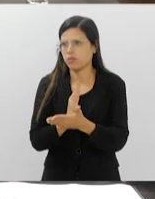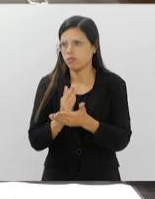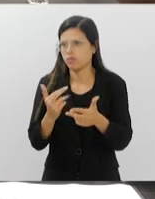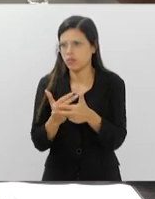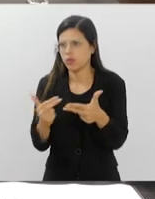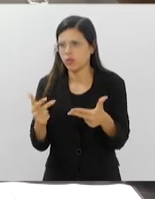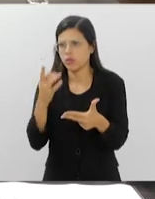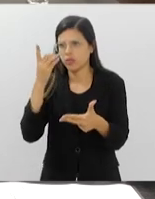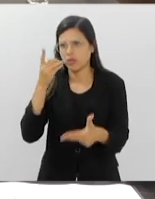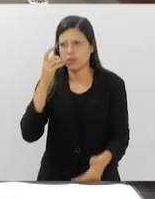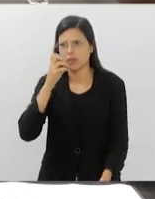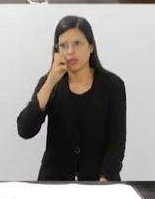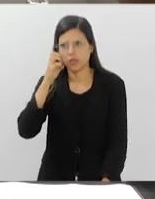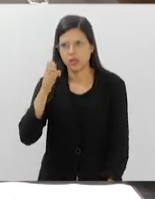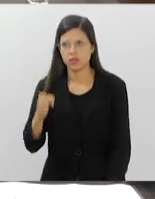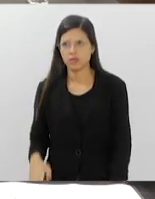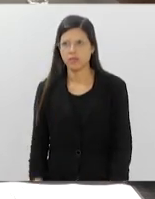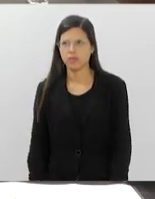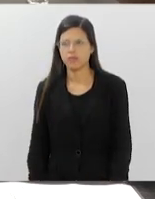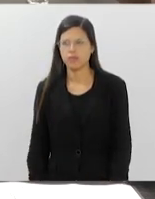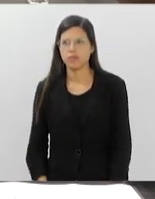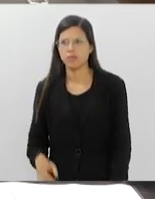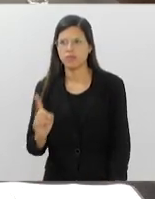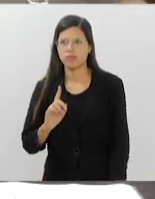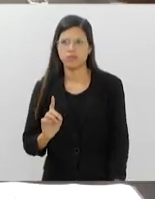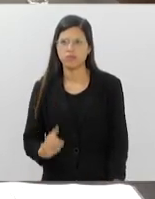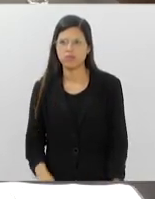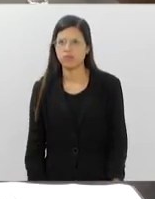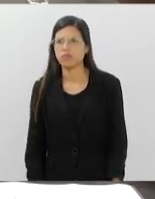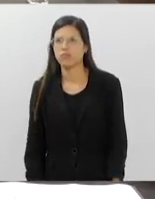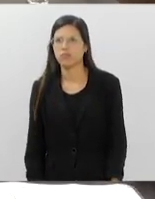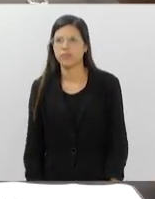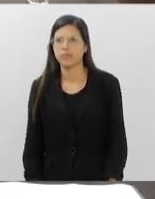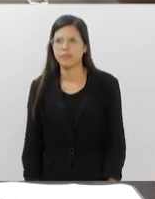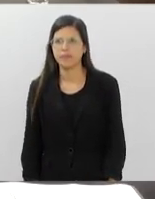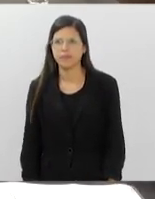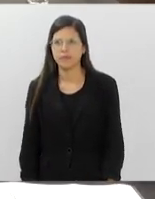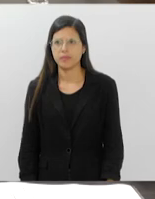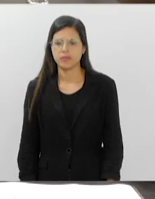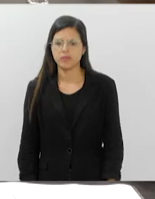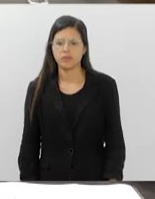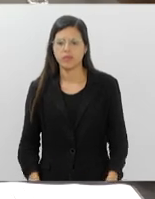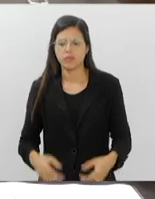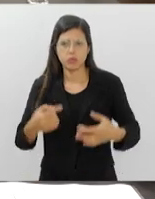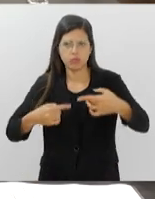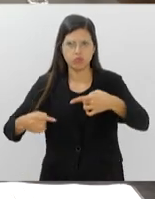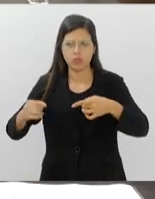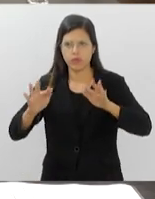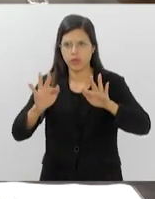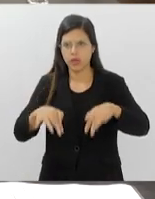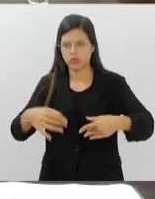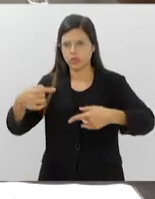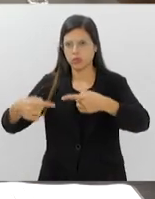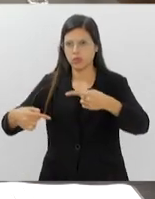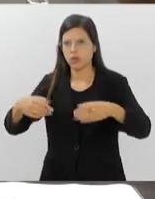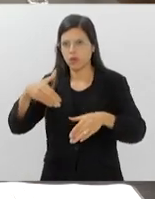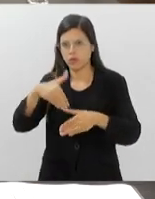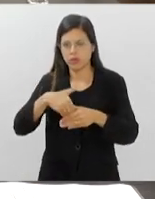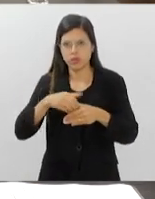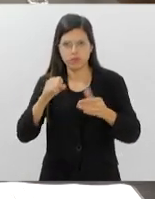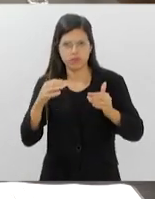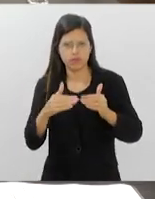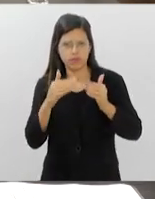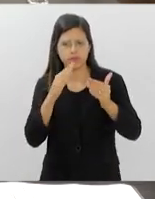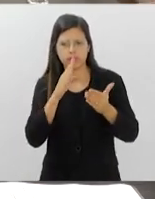Deputada Élica? Não. Não, está certo. Podemos seguir? Não havendo quem queira discutir, encerrada a discussão, em votação, senhores que